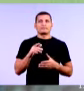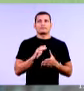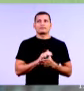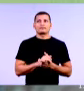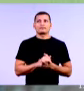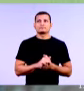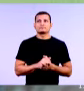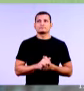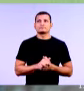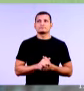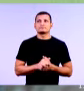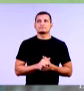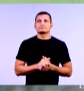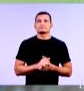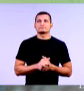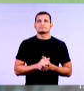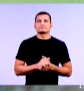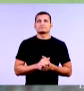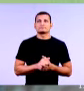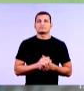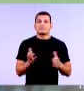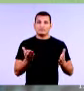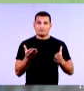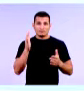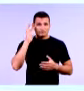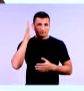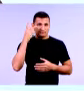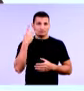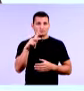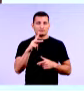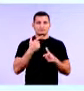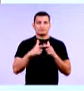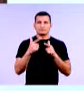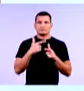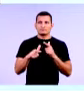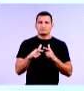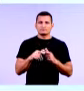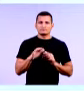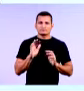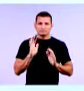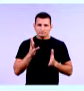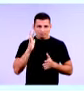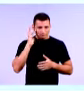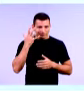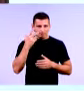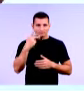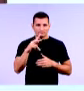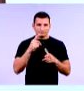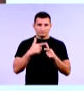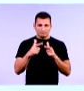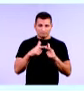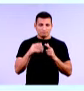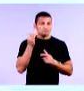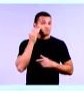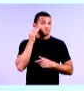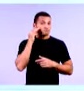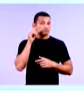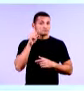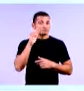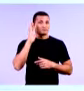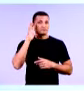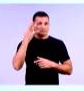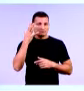agora resolver o seu problema, né? Aliás, você resolveu e nós vamos ver se você resolveu certo. Vamos